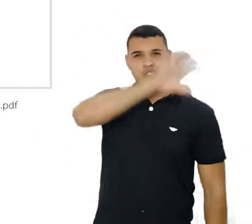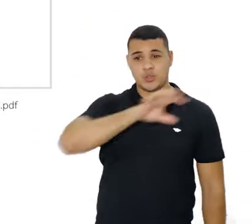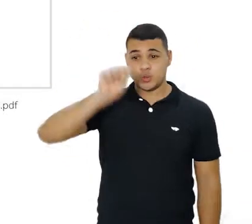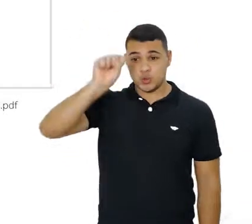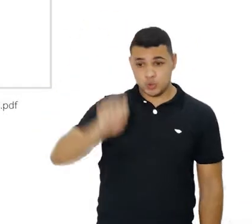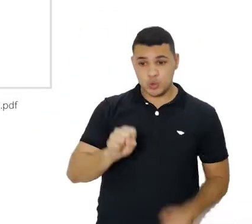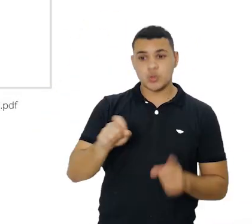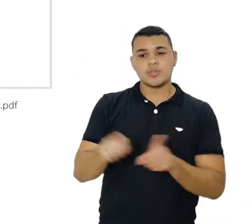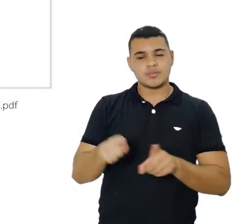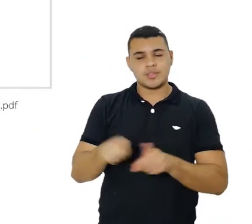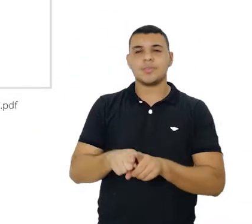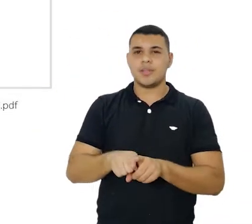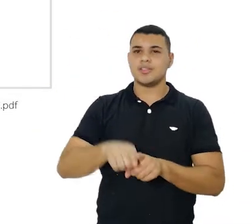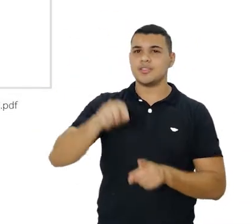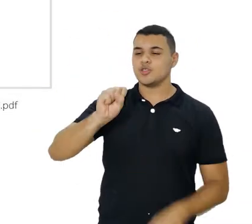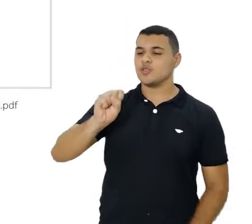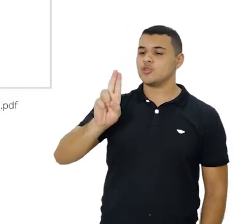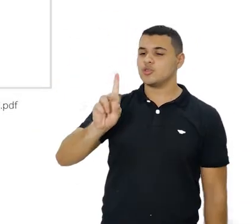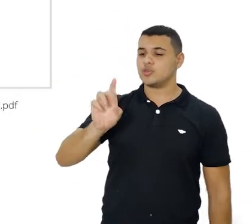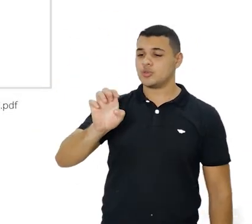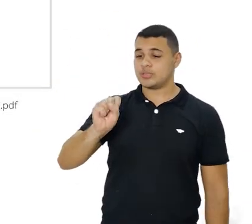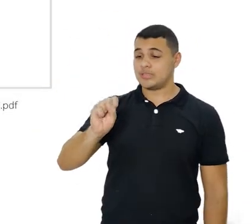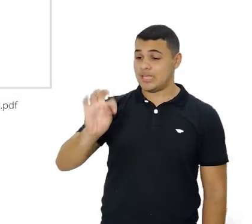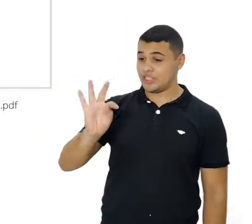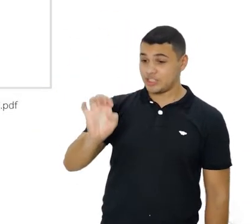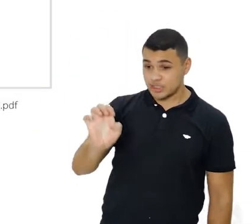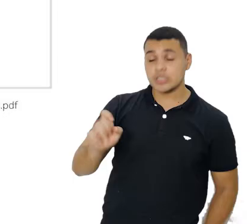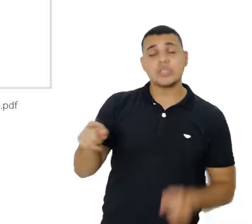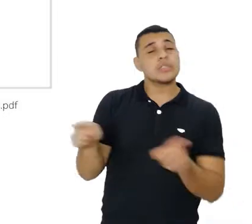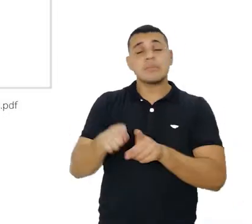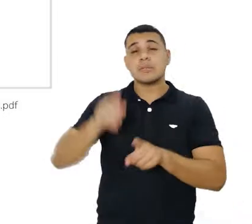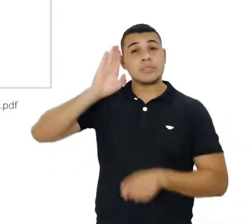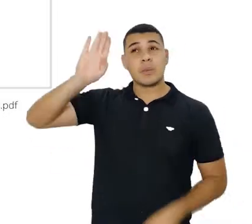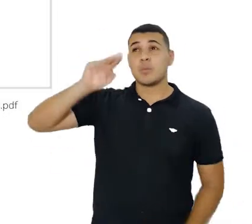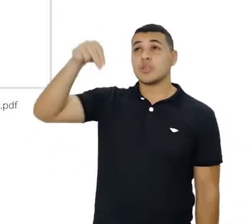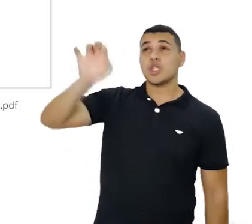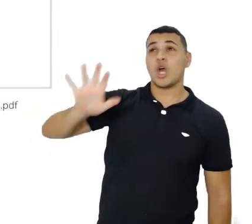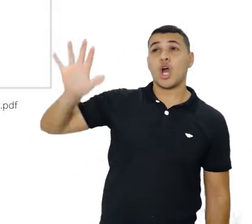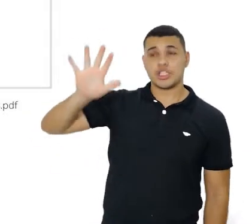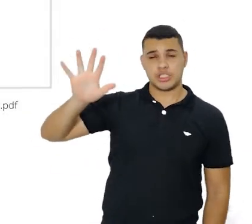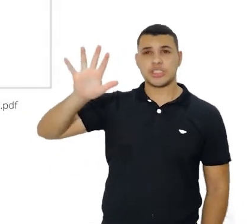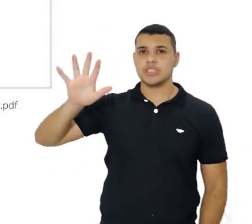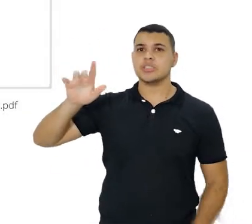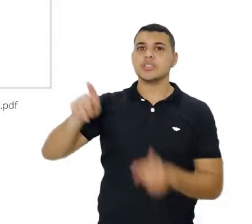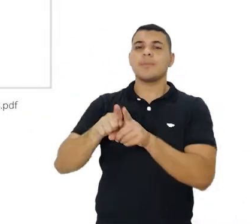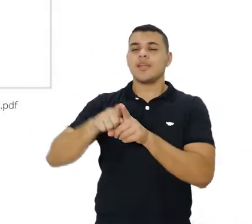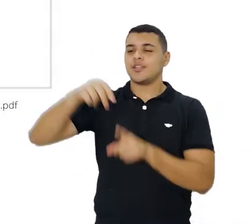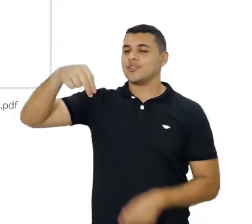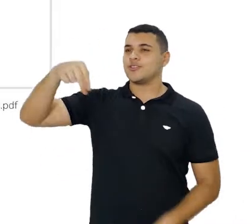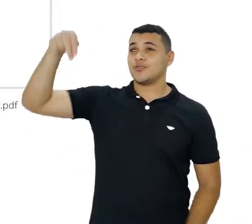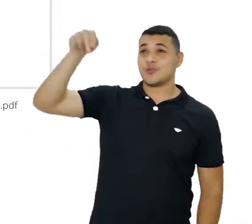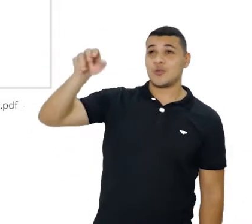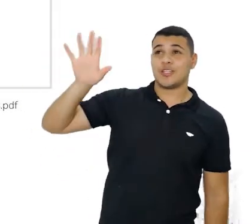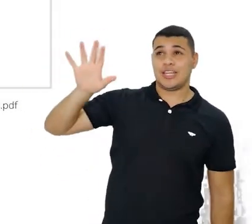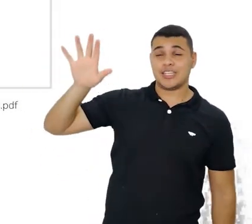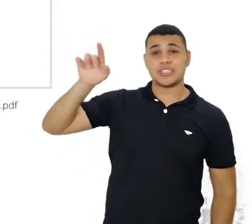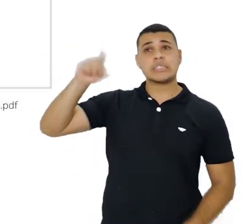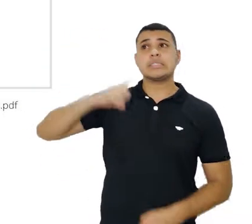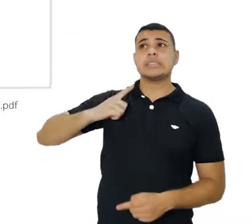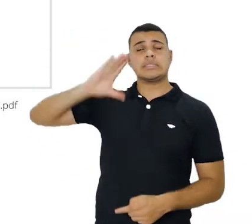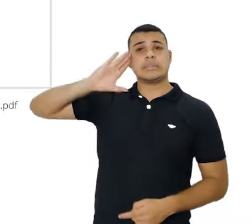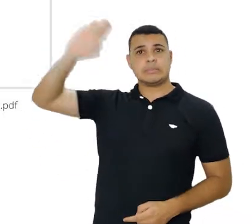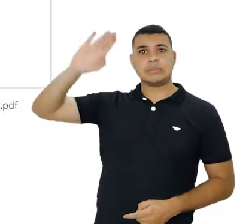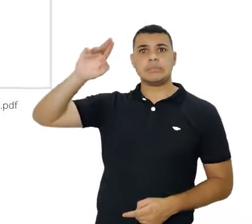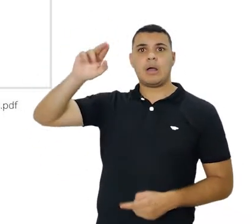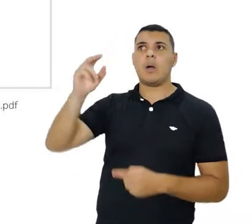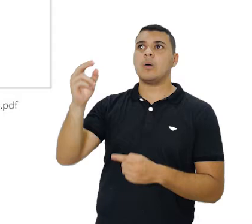regiões sul e sudeste e acima, né, principalmente as das regiões norte e nordeste. Há que se